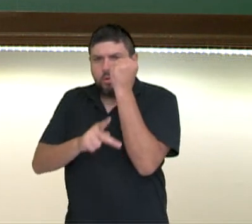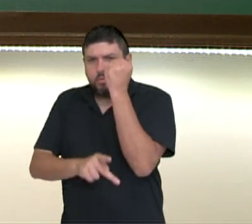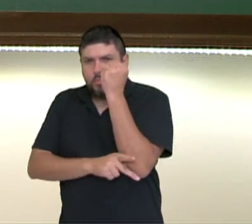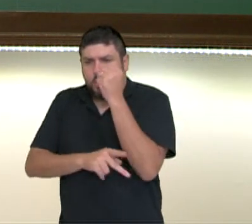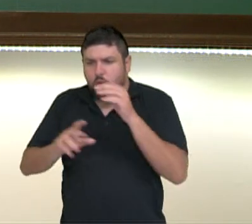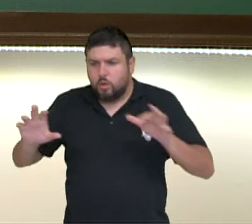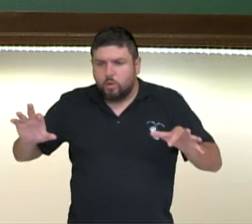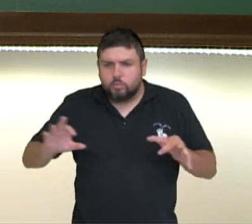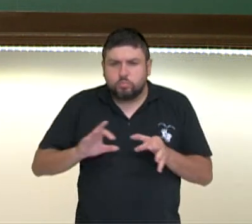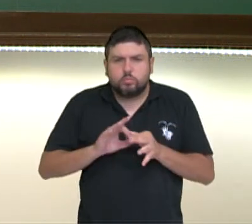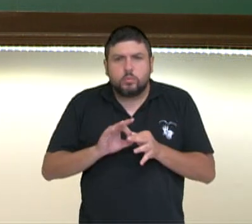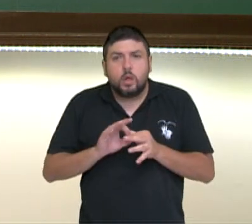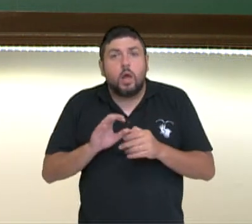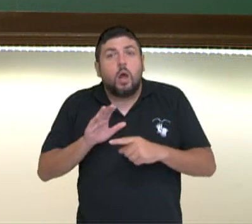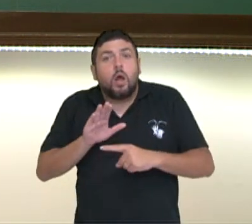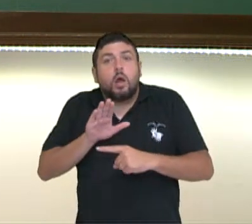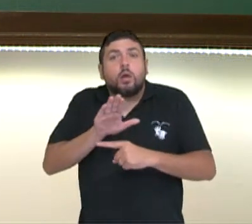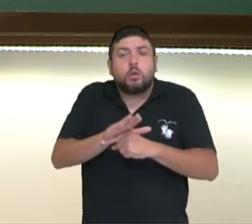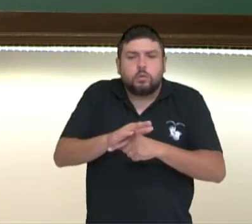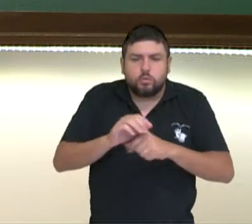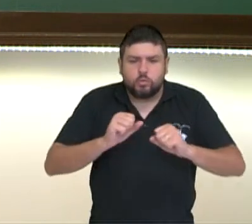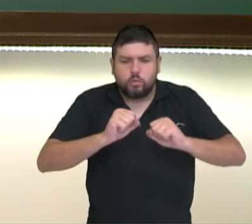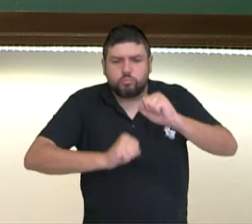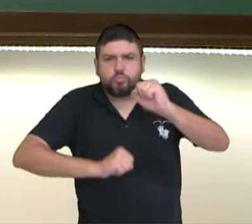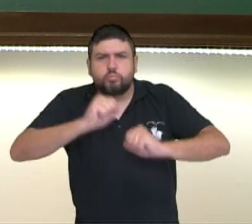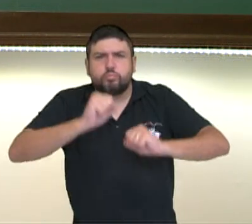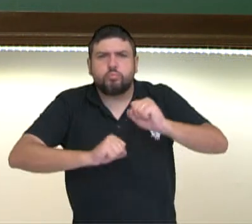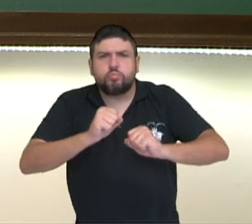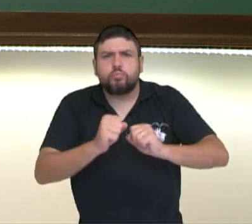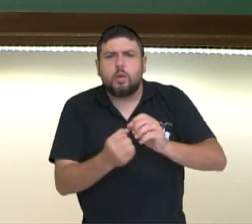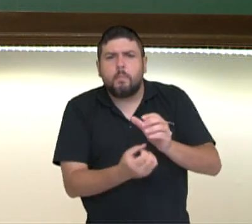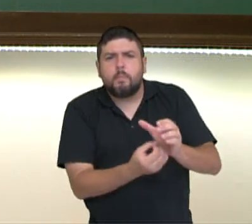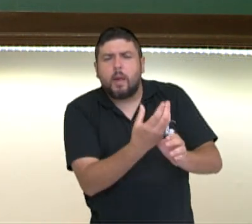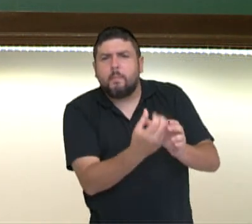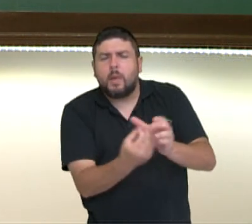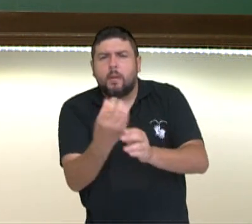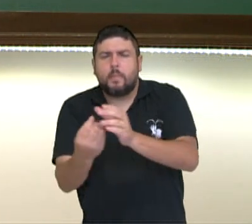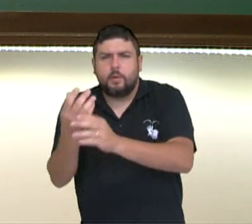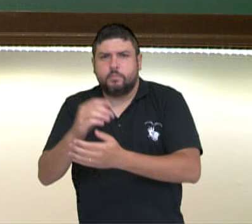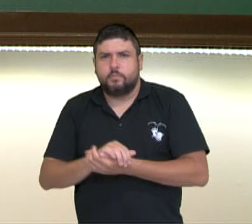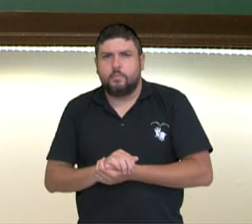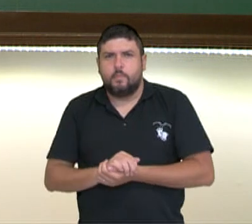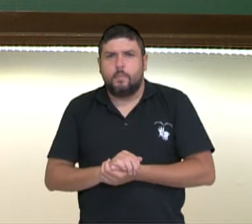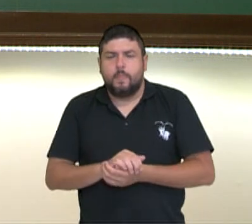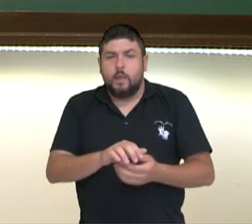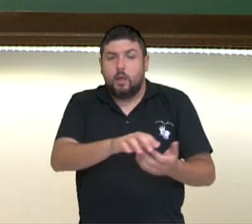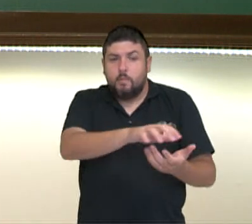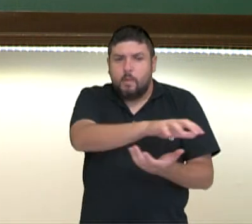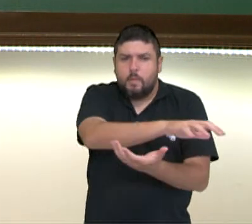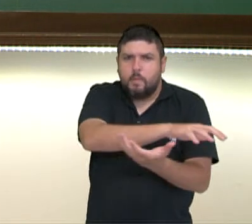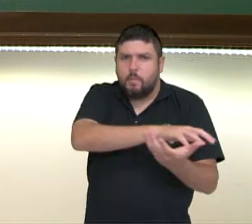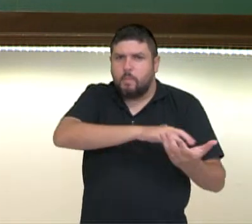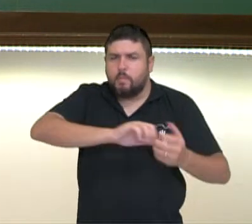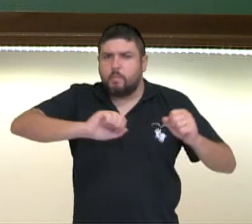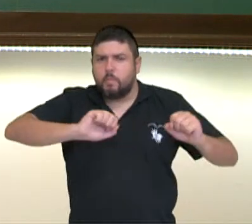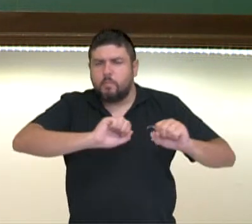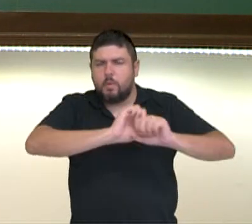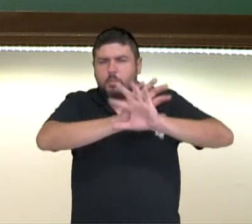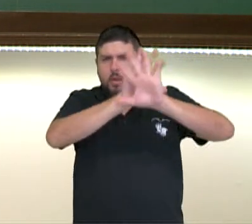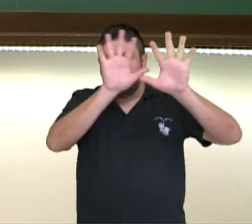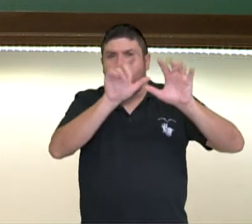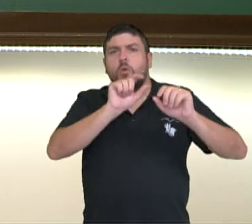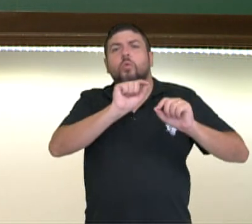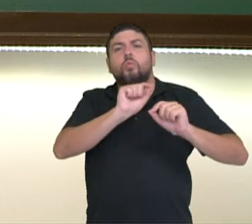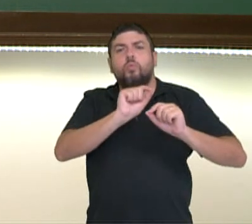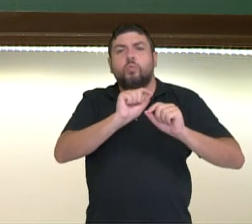foi principalmente feita e organizada por burgueses. São os burgueses que vão compor o parlamento.